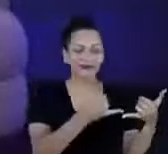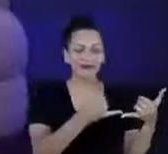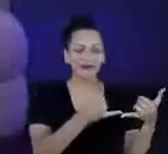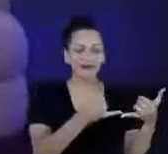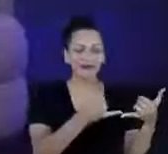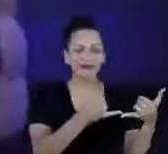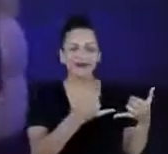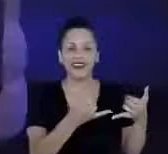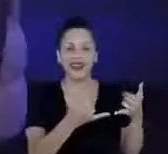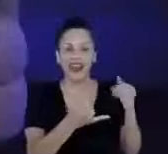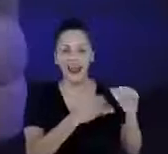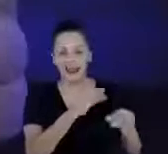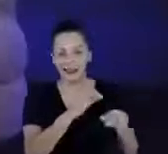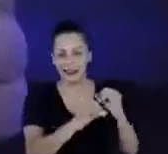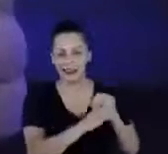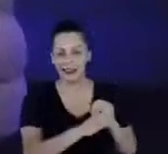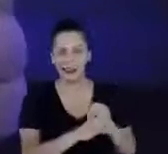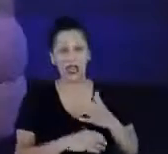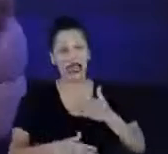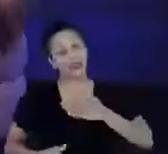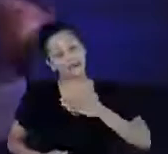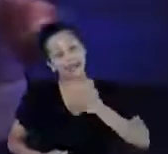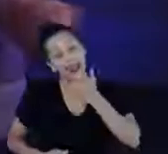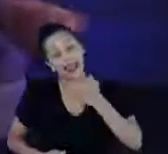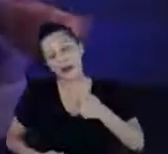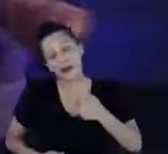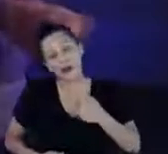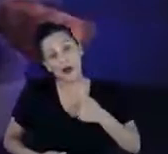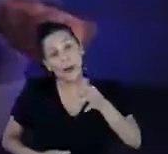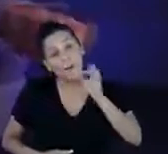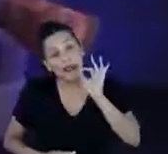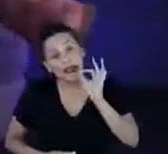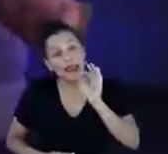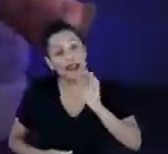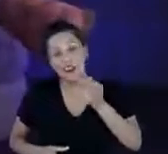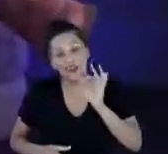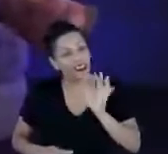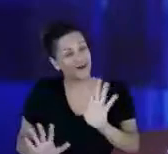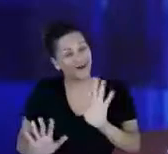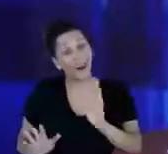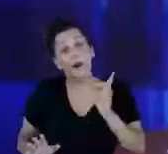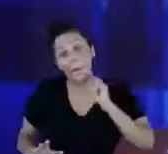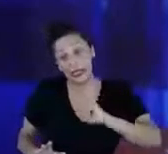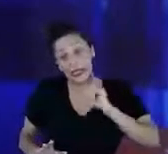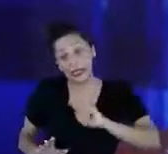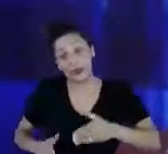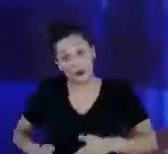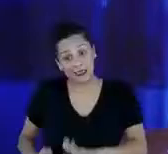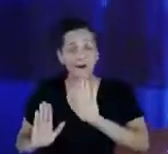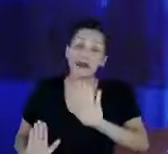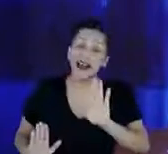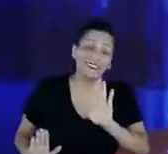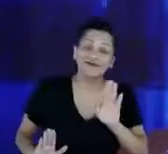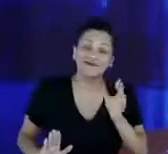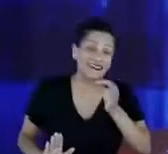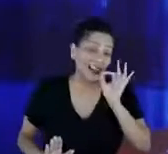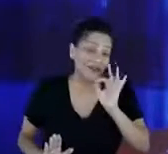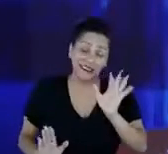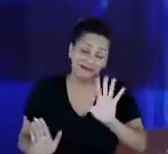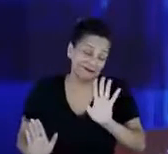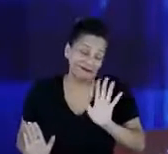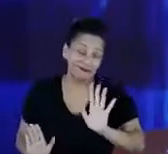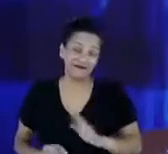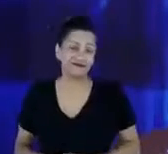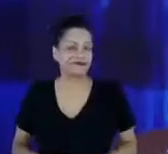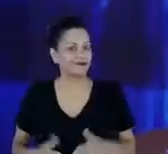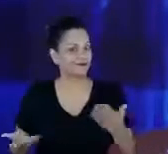Mineiro que não bebe café tá sou muito discriminado por isso mas assim é um faz tá hum hum da orelha não tem certeza que quando